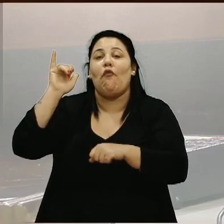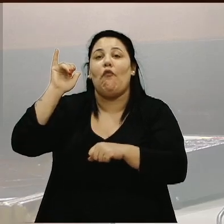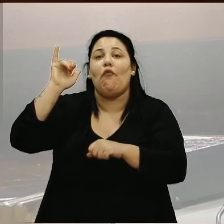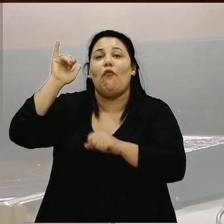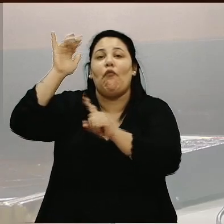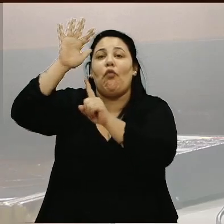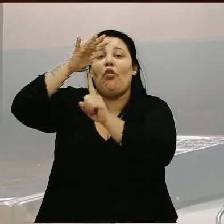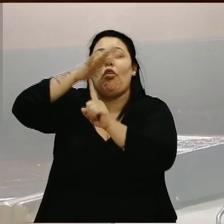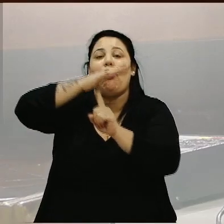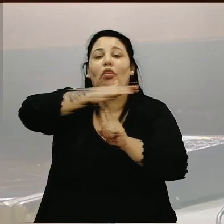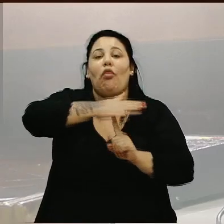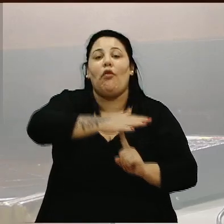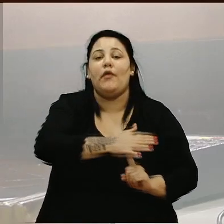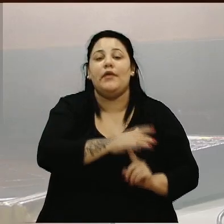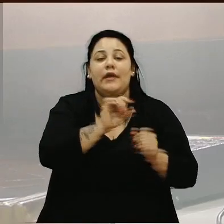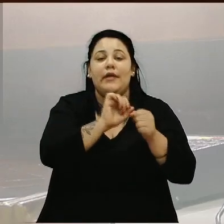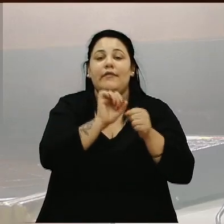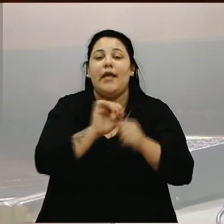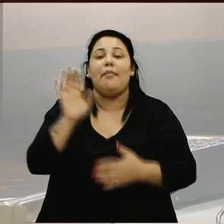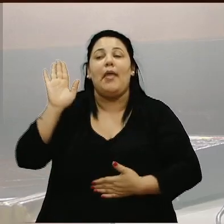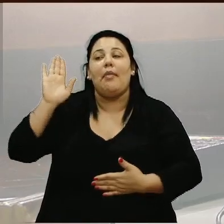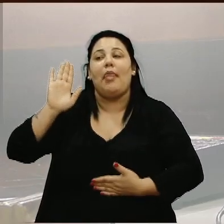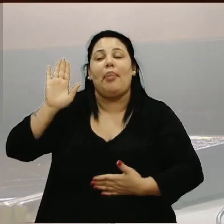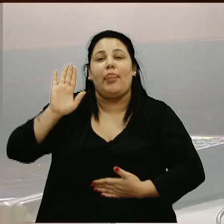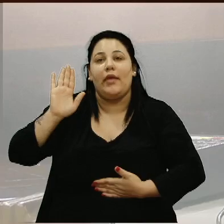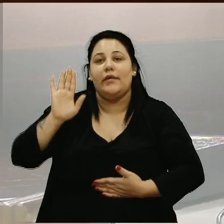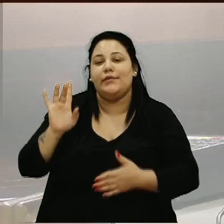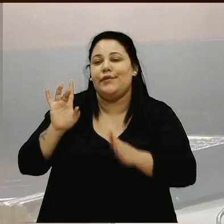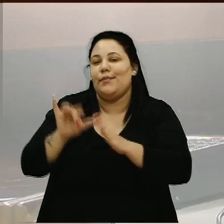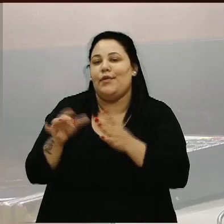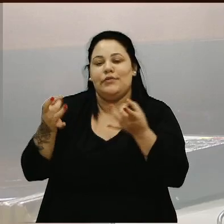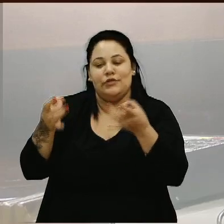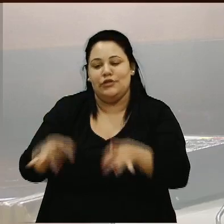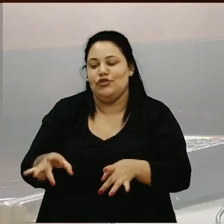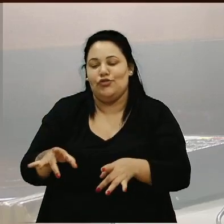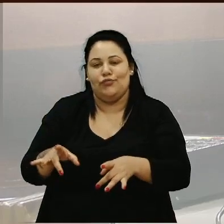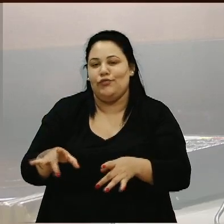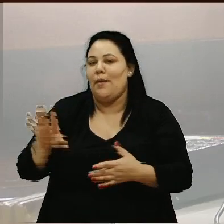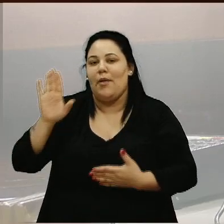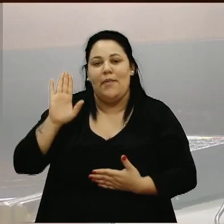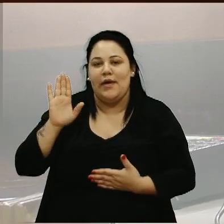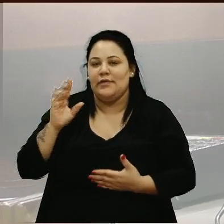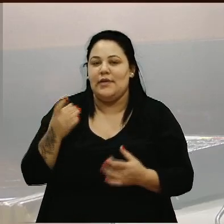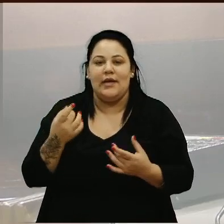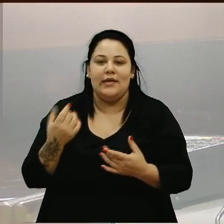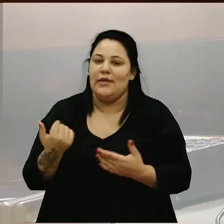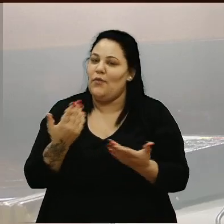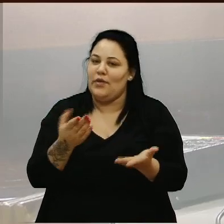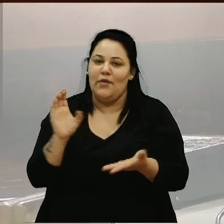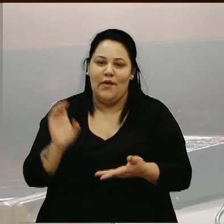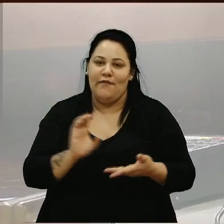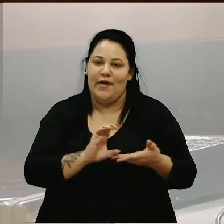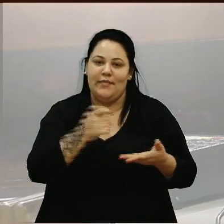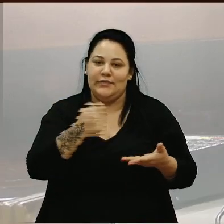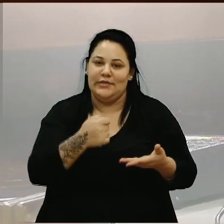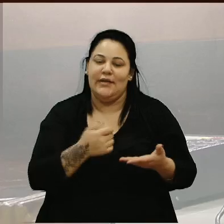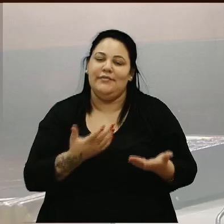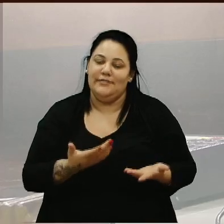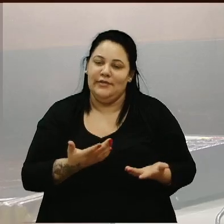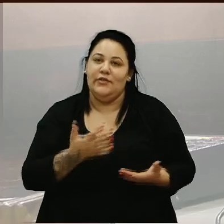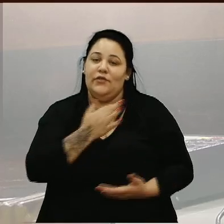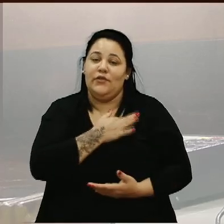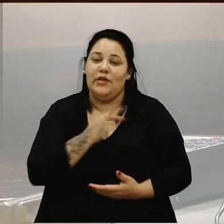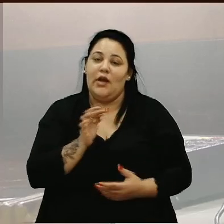várias e várias promessas, e acabou recuando das promessas e não trouxe a verba necessária que o federal poderia